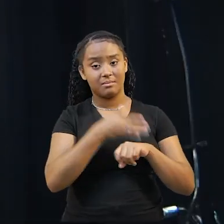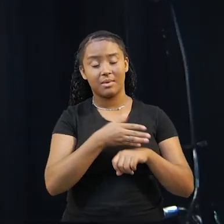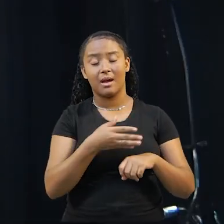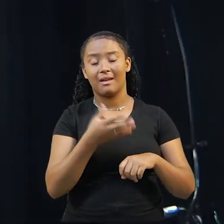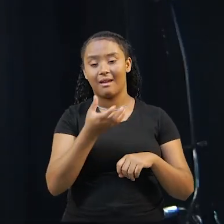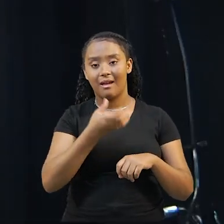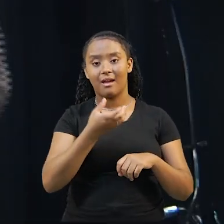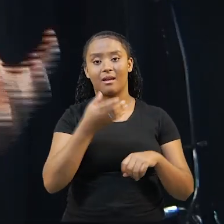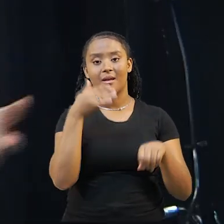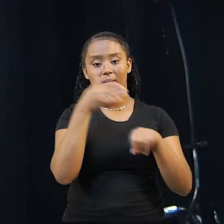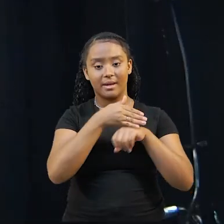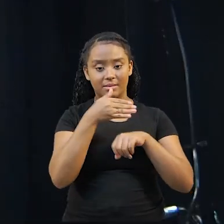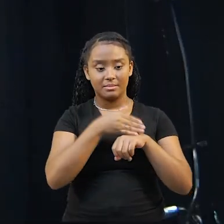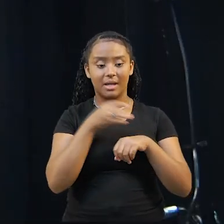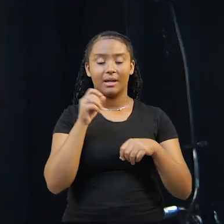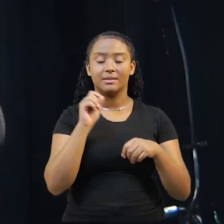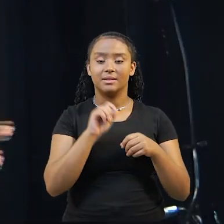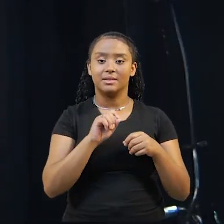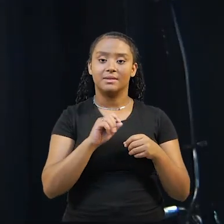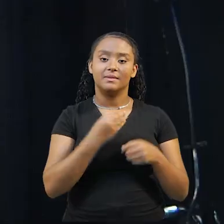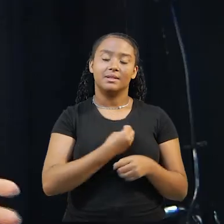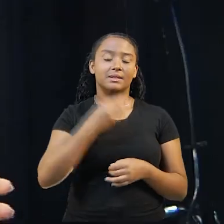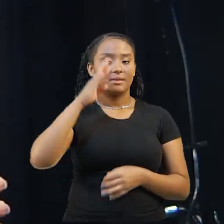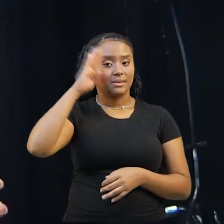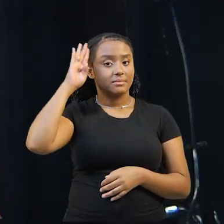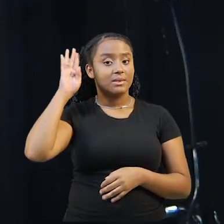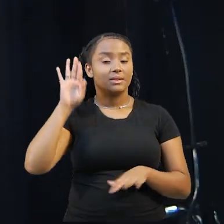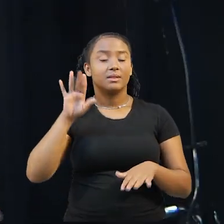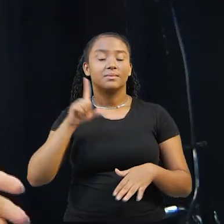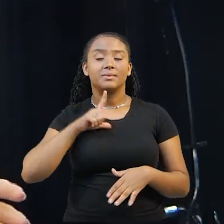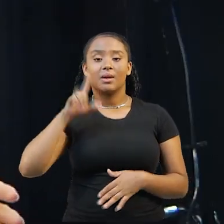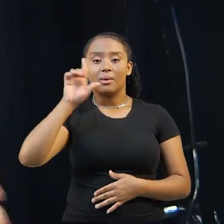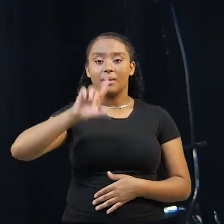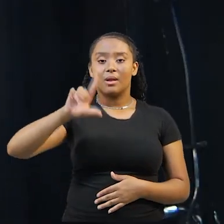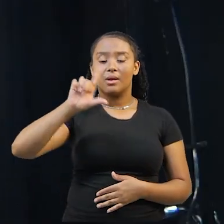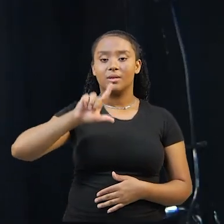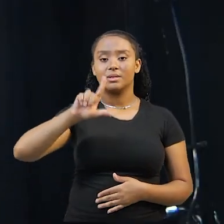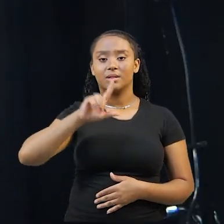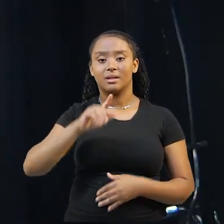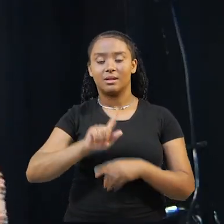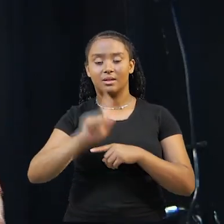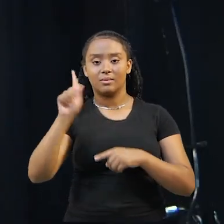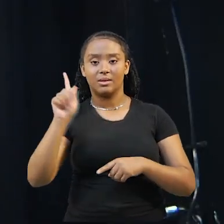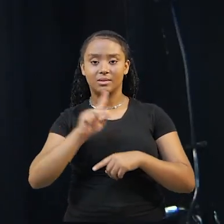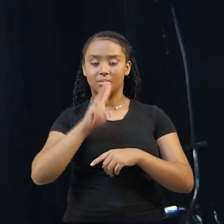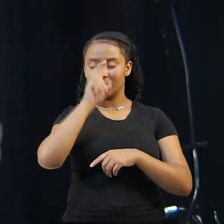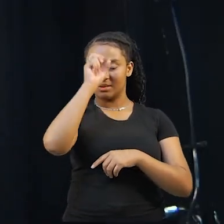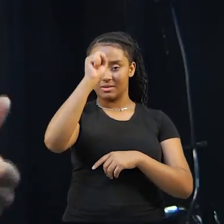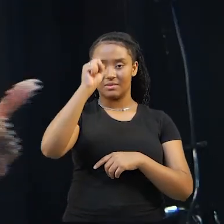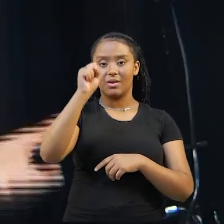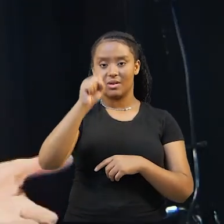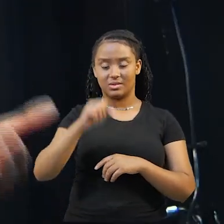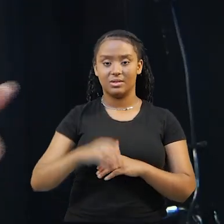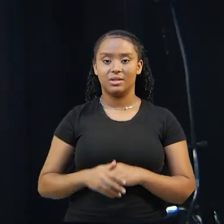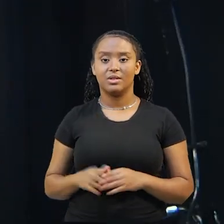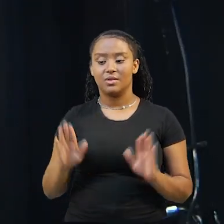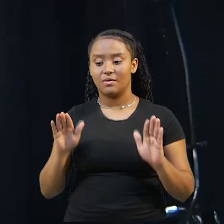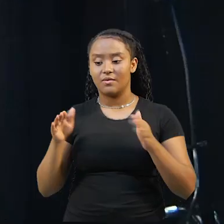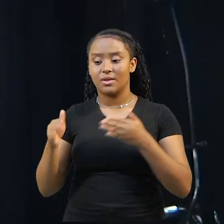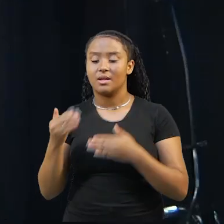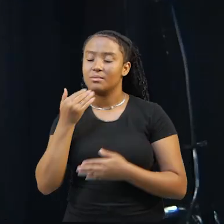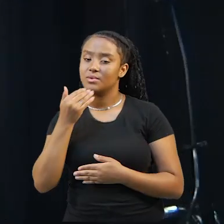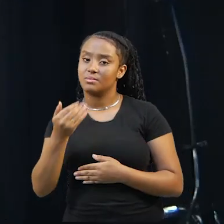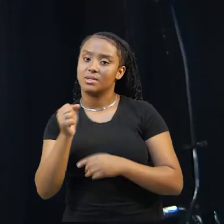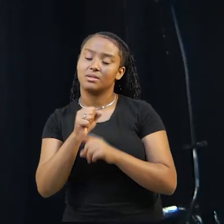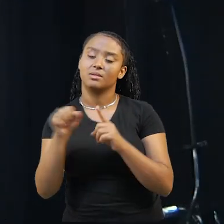acesso. Então, trabalhar nessa lógica da graduação, de uma graduação mais fortalecida e mais voltada para as